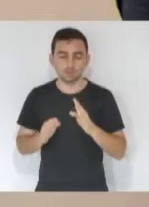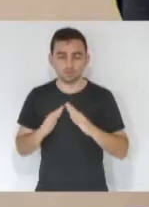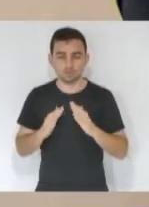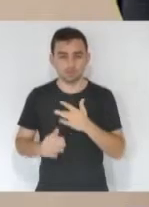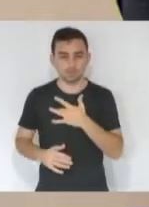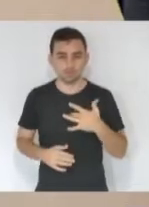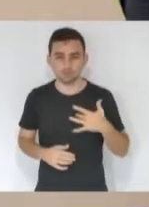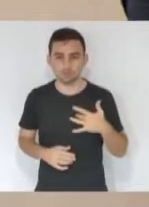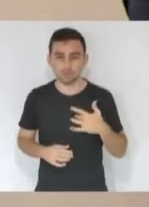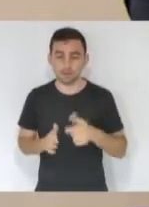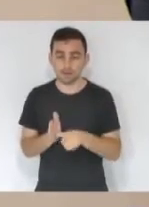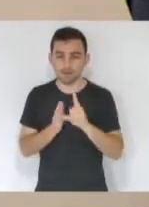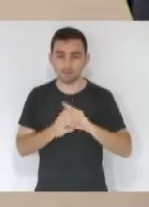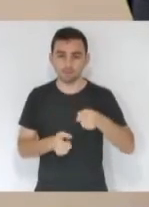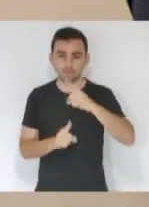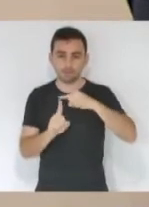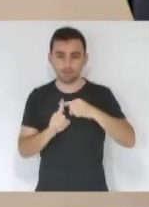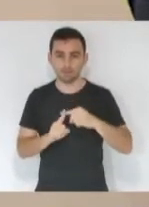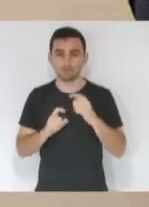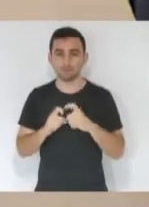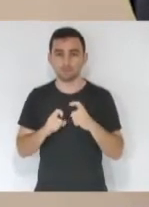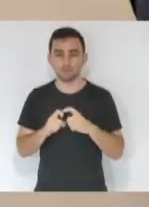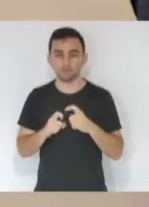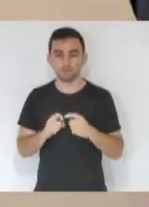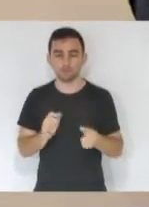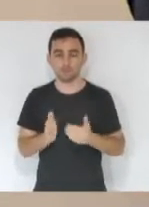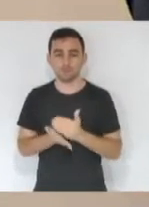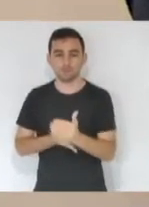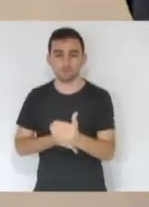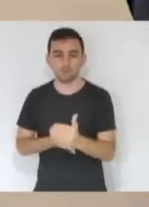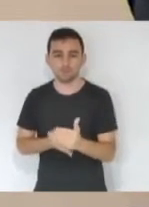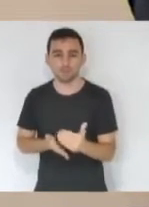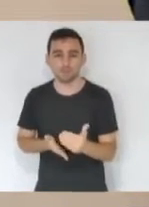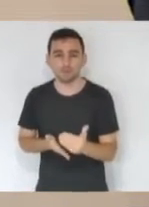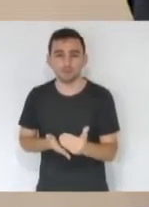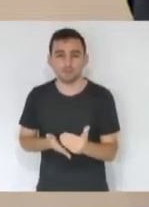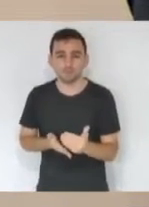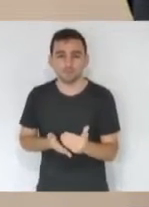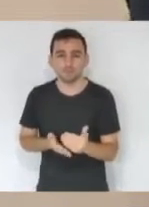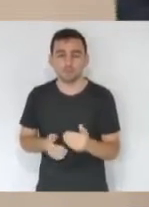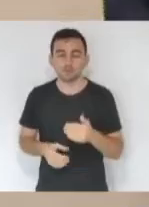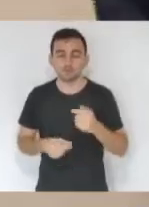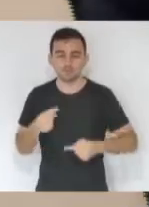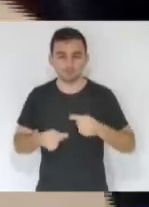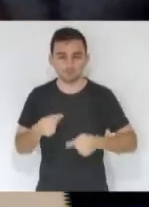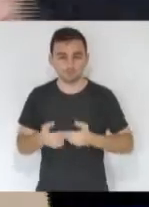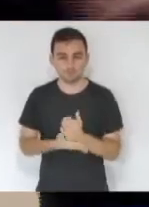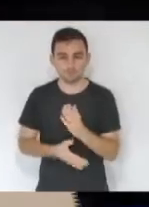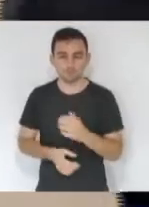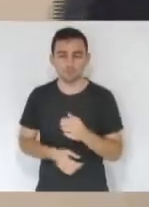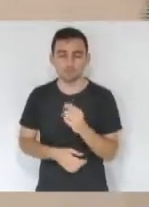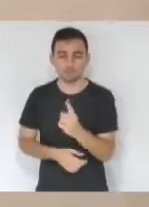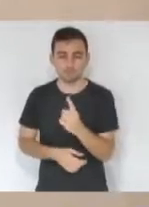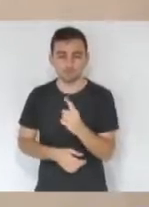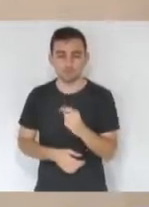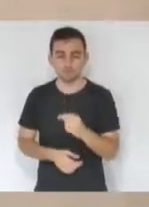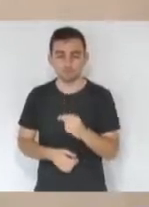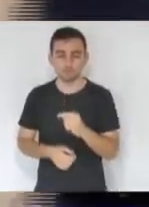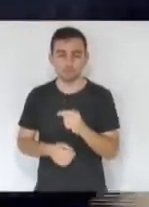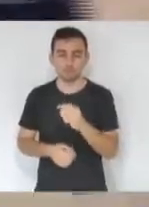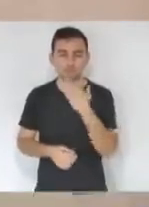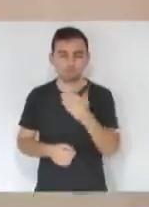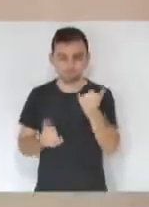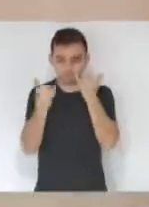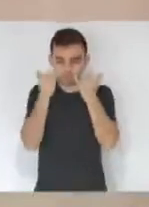programa mais médicos a ser implantado discussão votação aprovado pela informação 214 deputado márcio